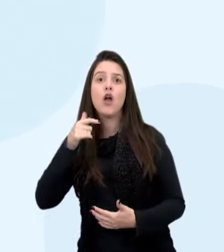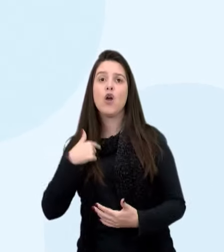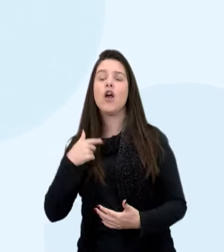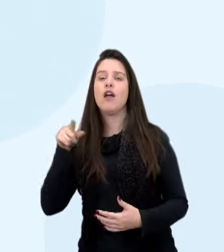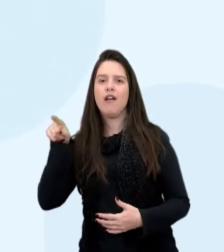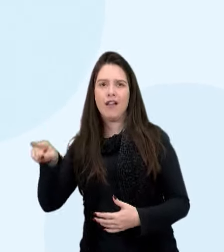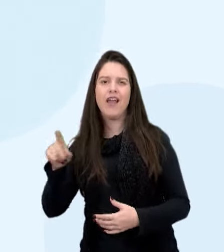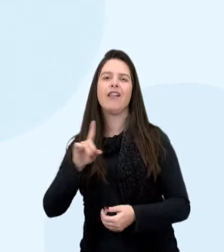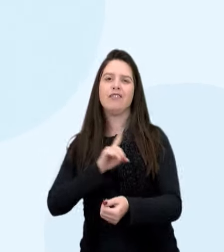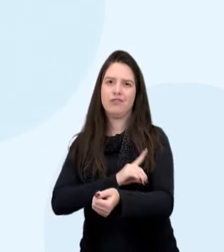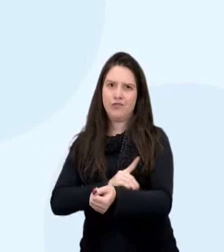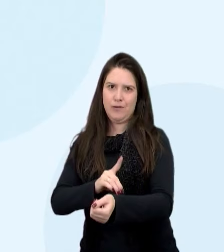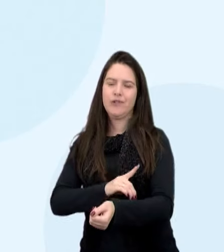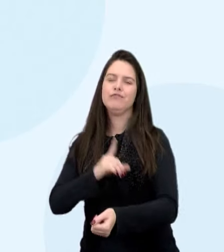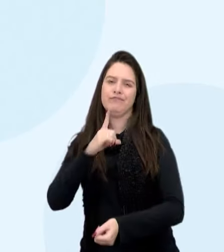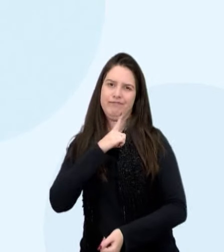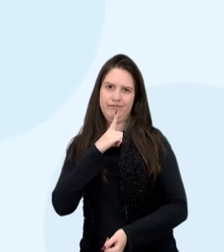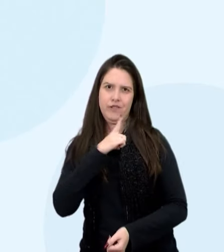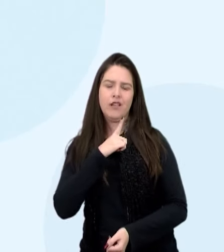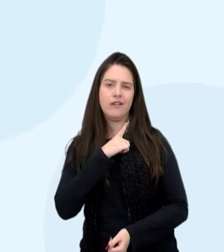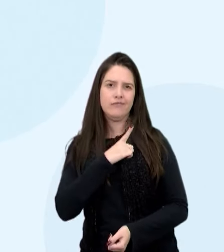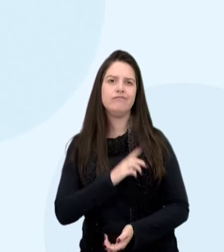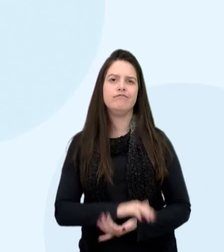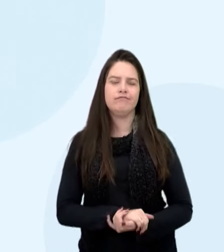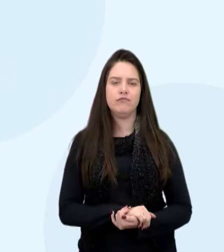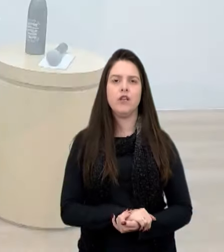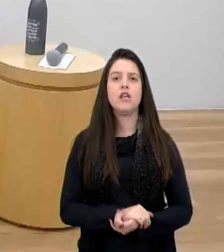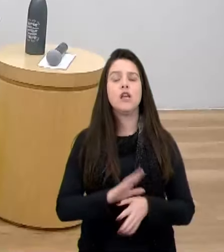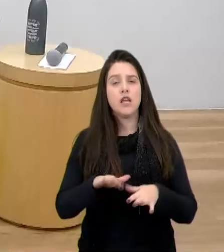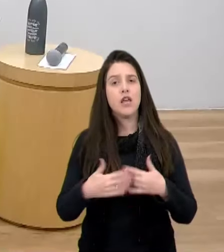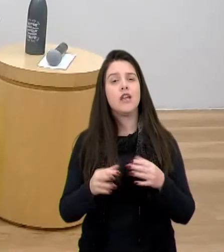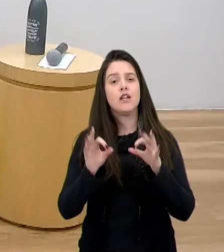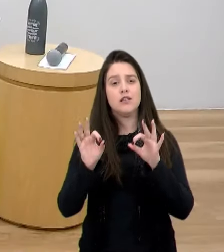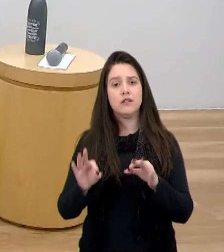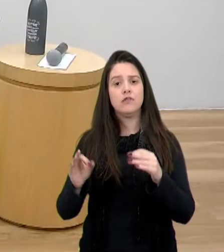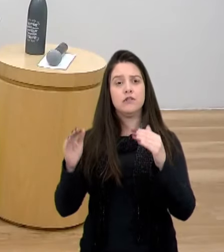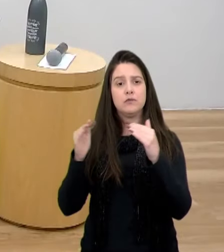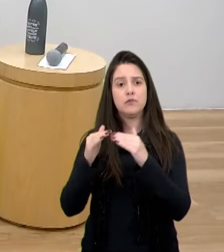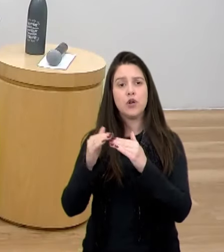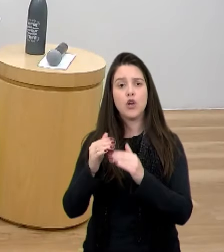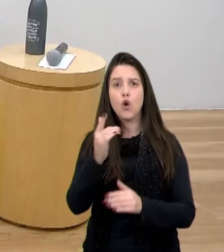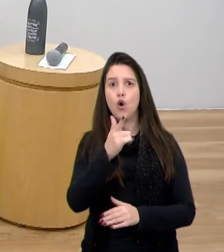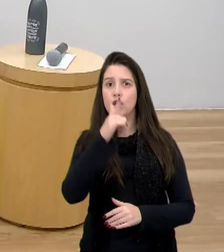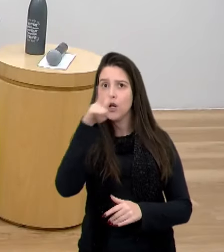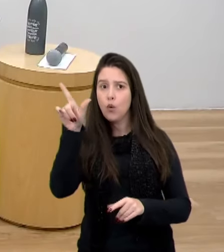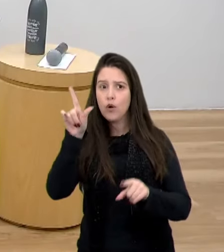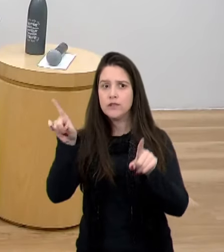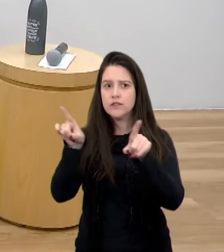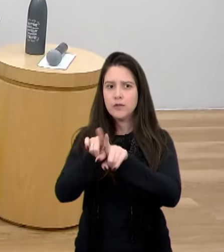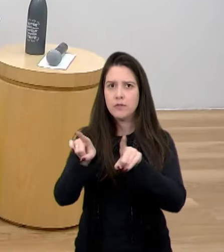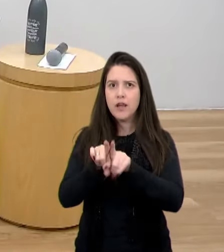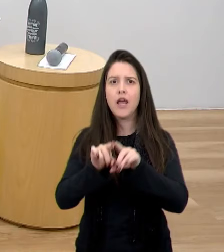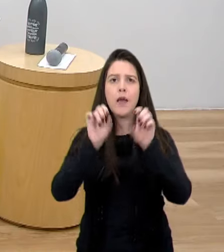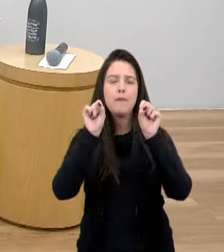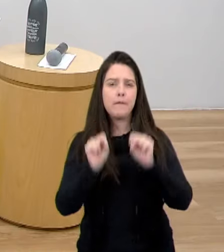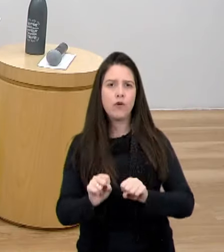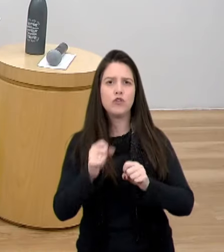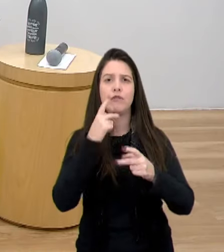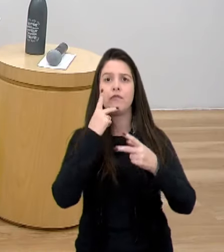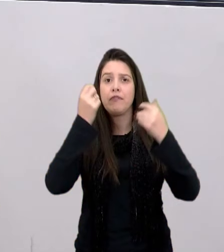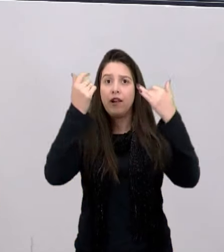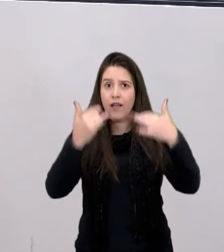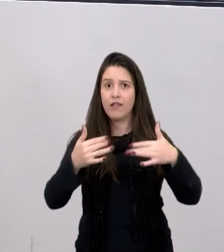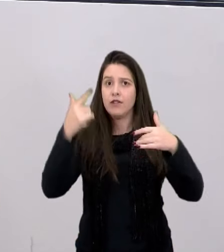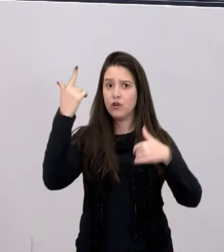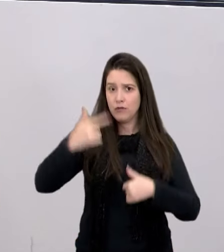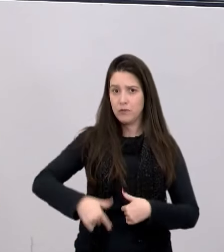com diabetes. Diabetes. Exatamente. E aí uma outra coisa também, né, que a gente pode ressaltar justamente